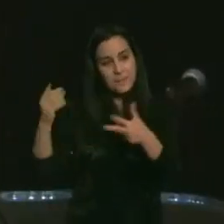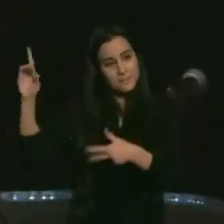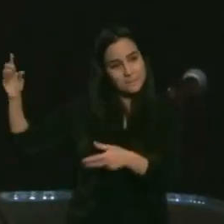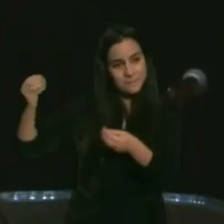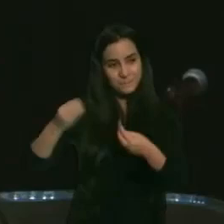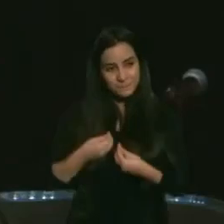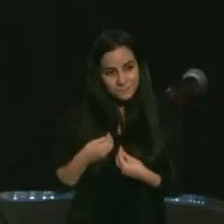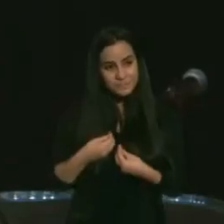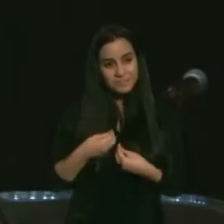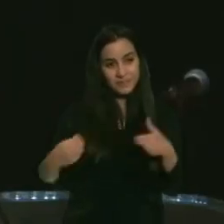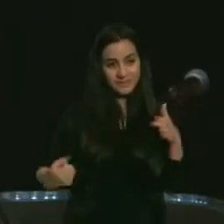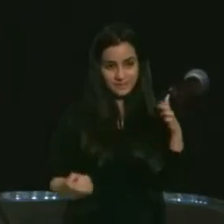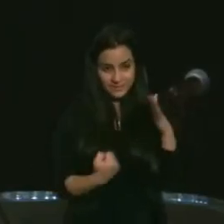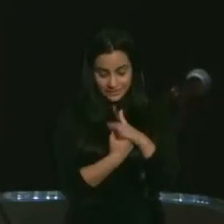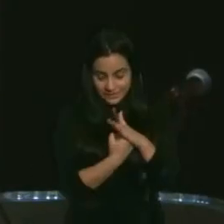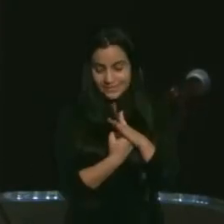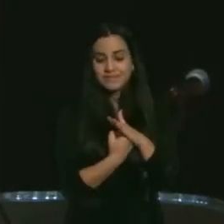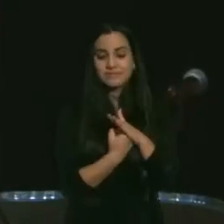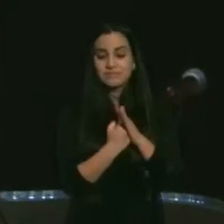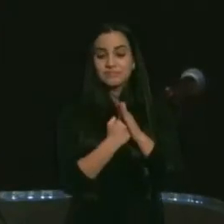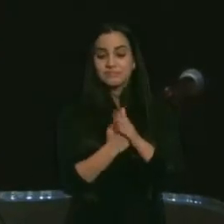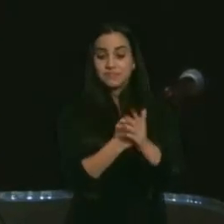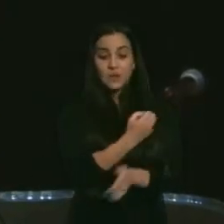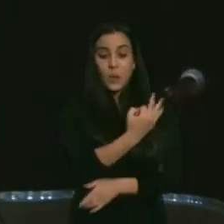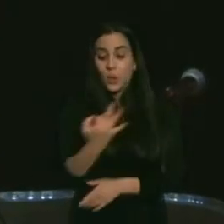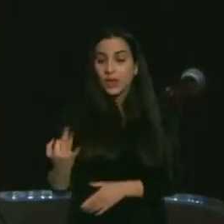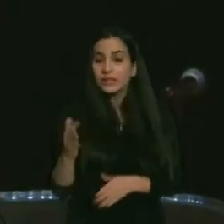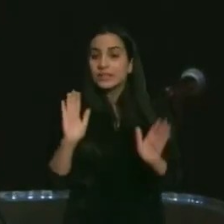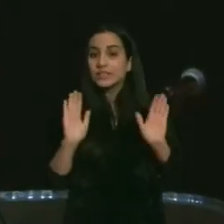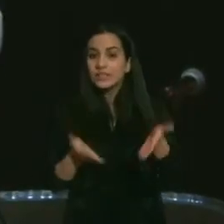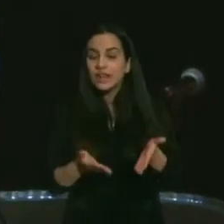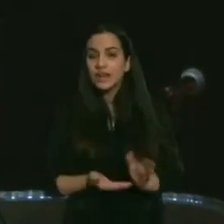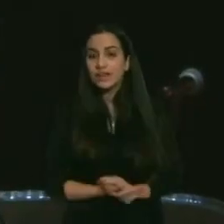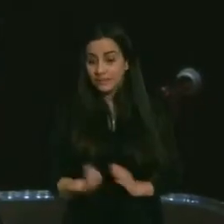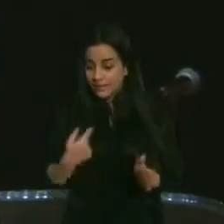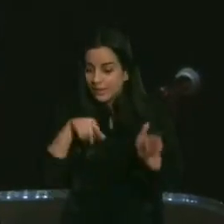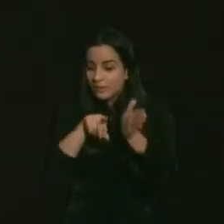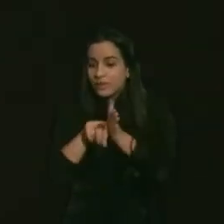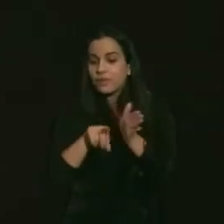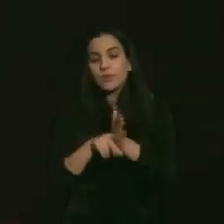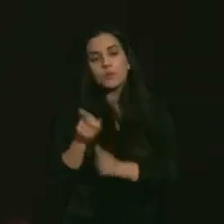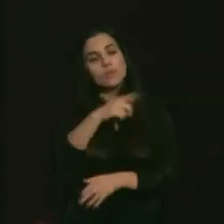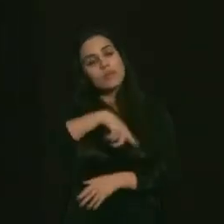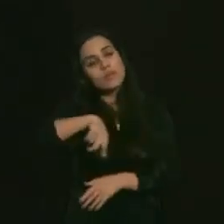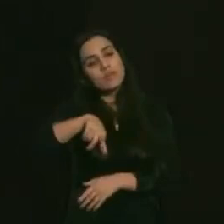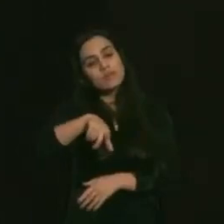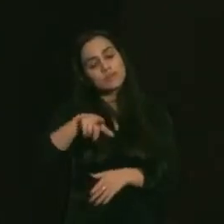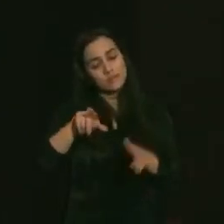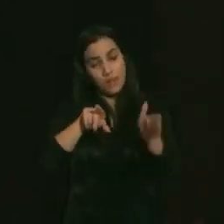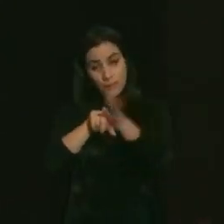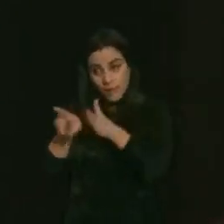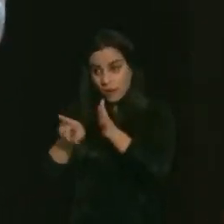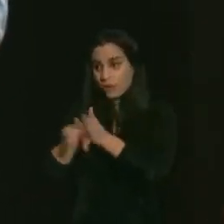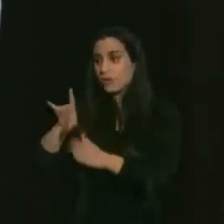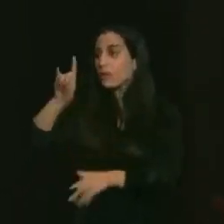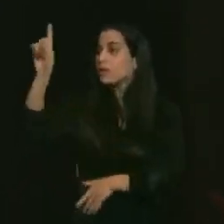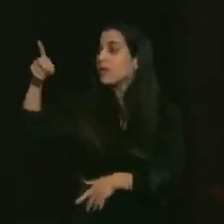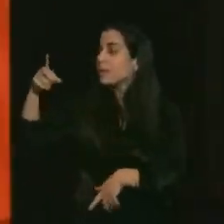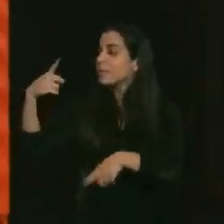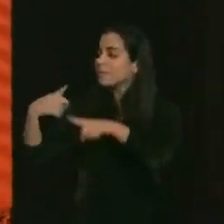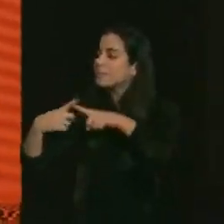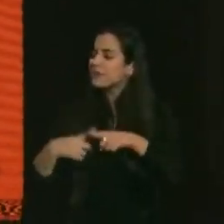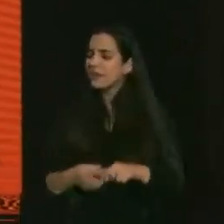me sacia. Quantas vezes? E a minha pergunta foi: por quê?